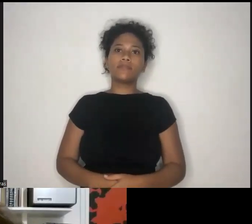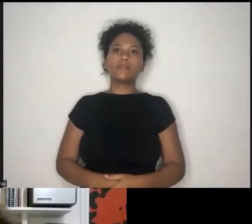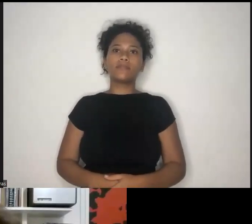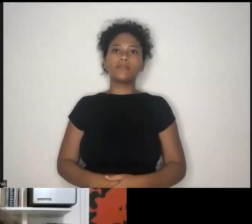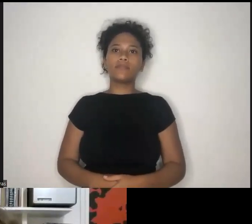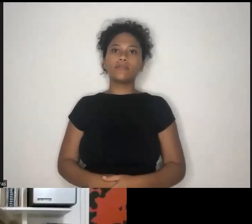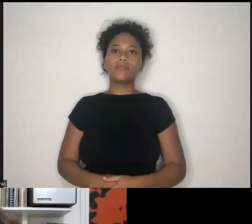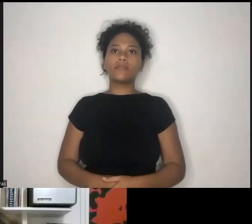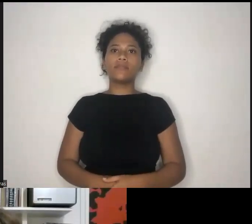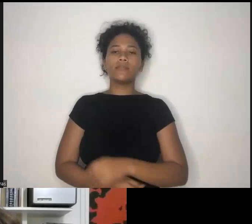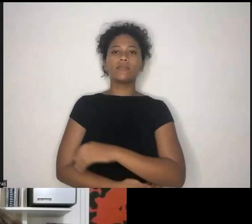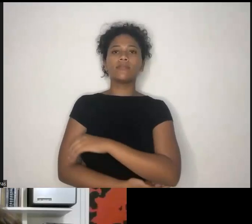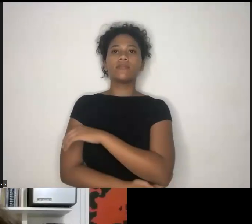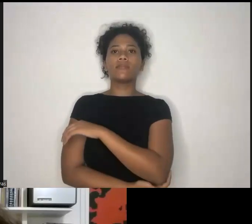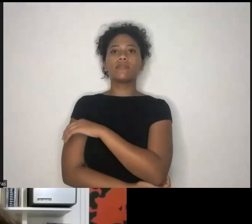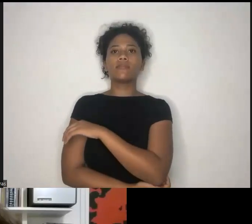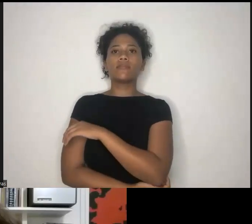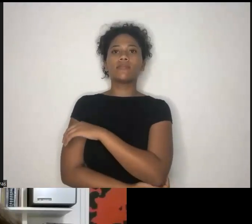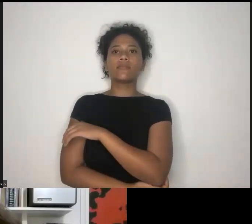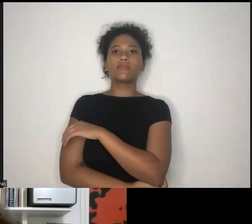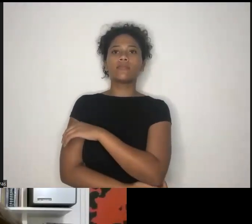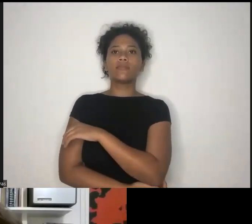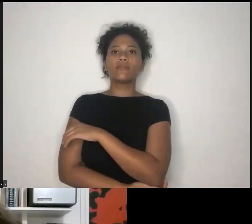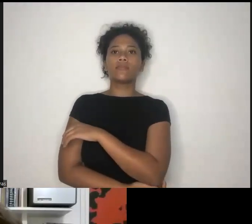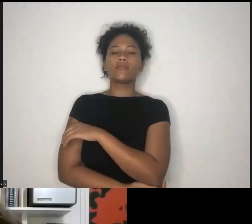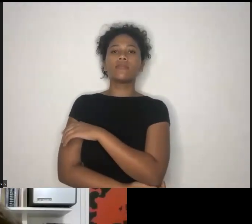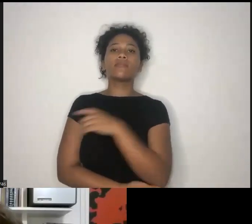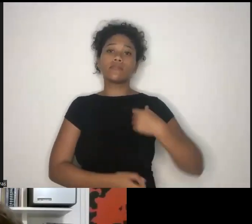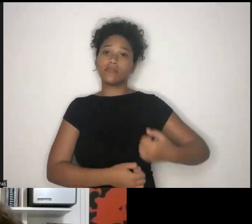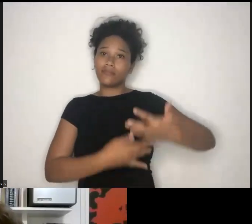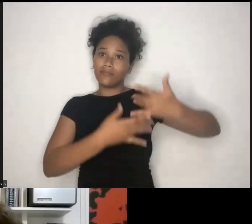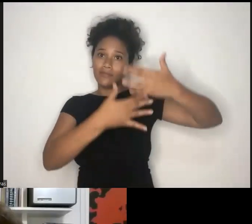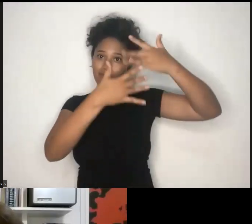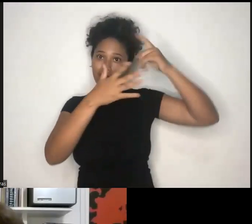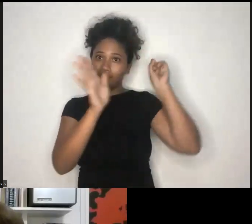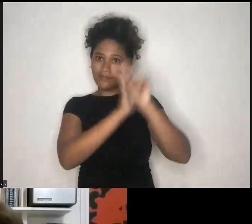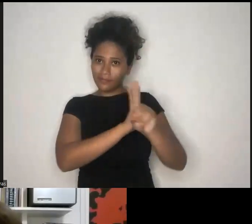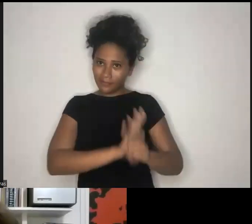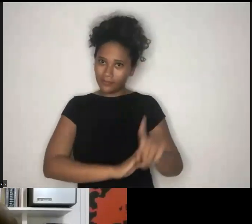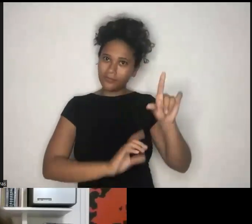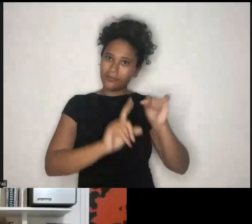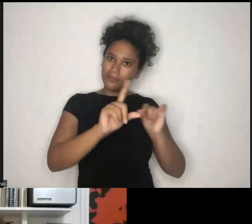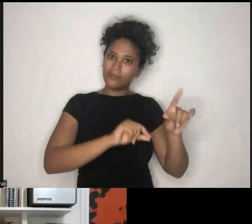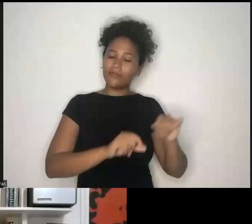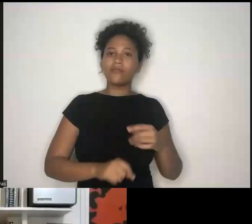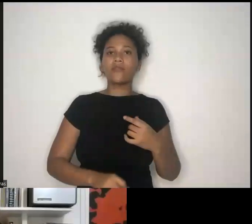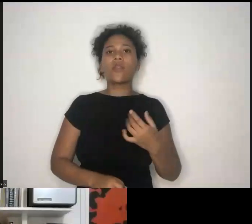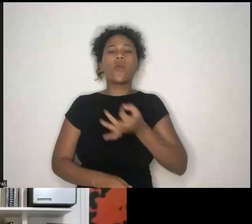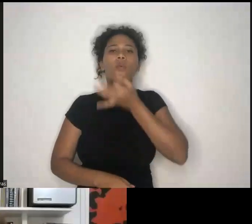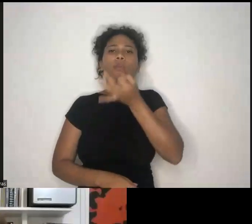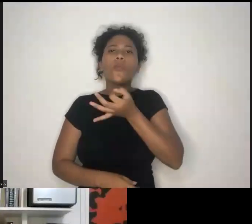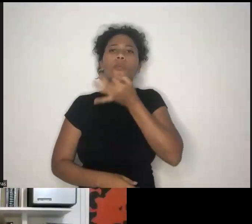beleza vamos puxar aqui outras questões que vieram teve bastante bastante falas vindo